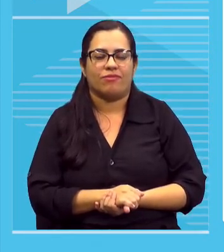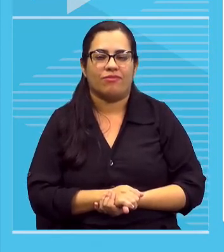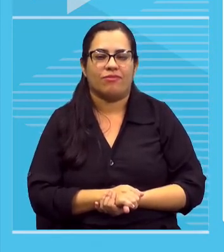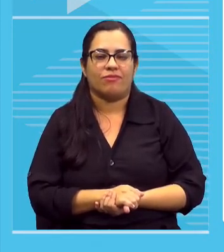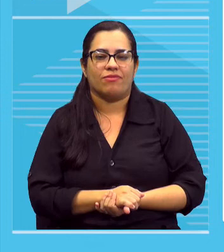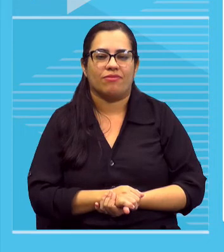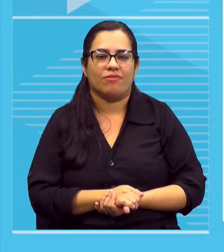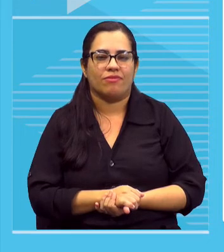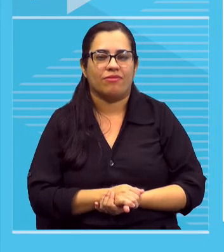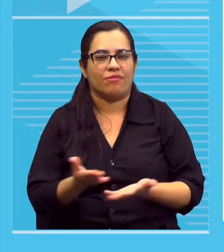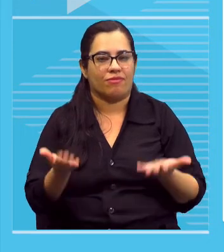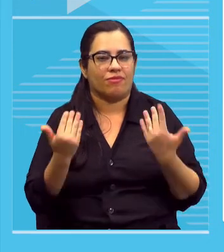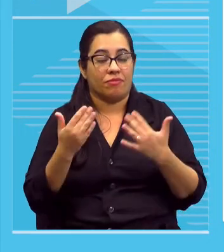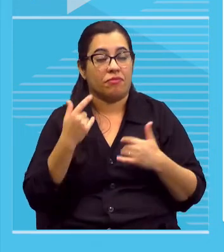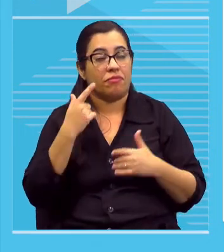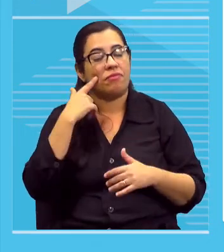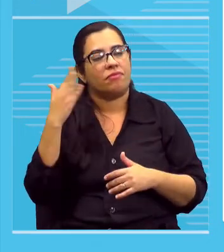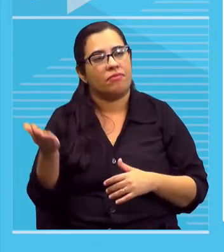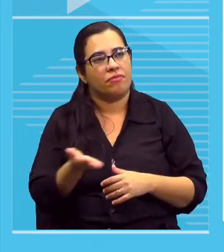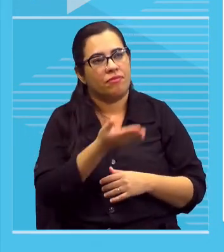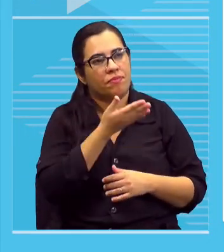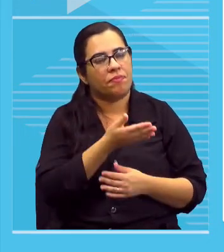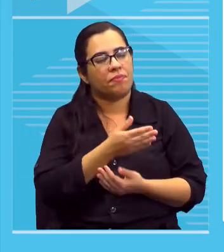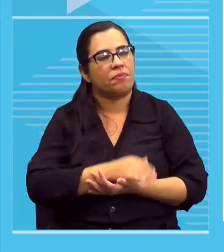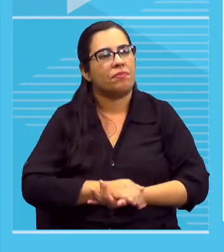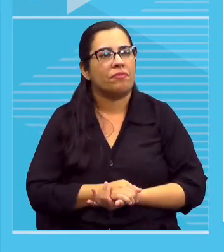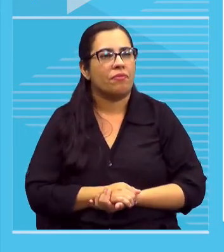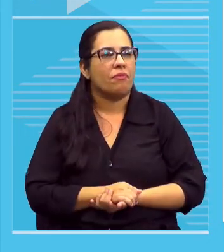a companhia comigo